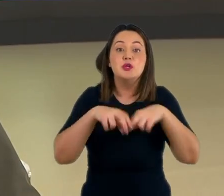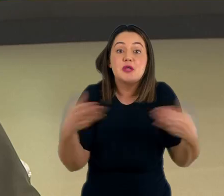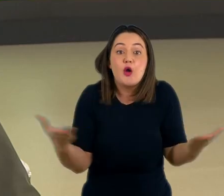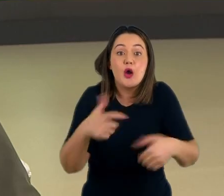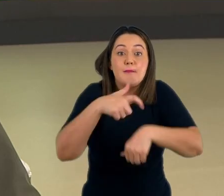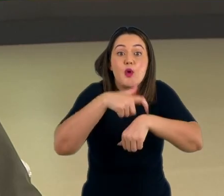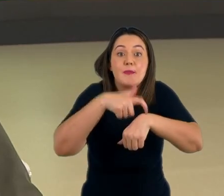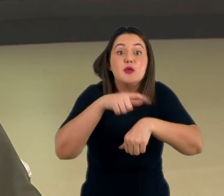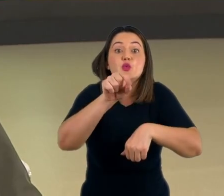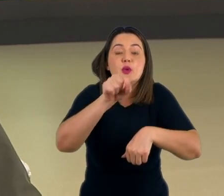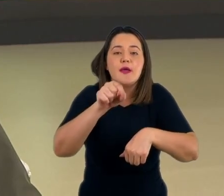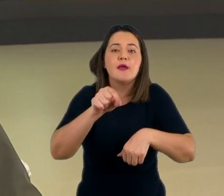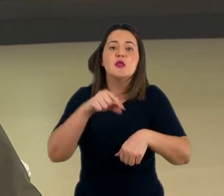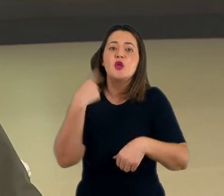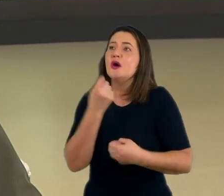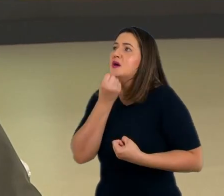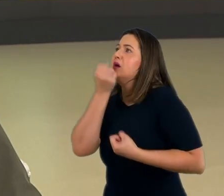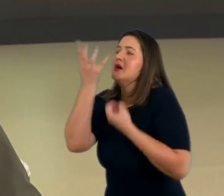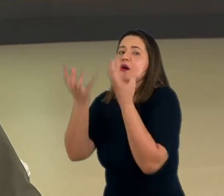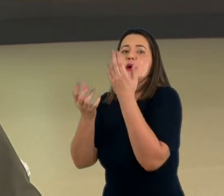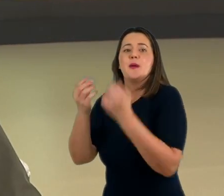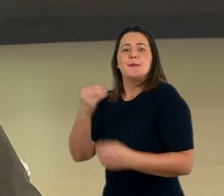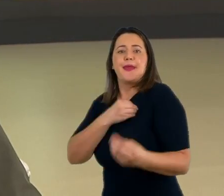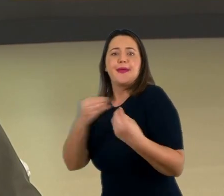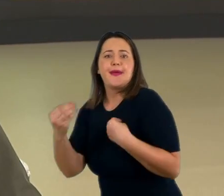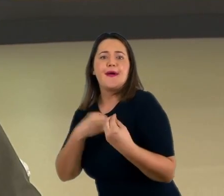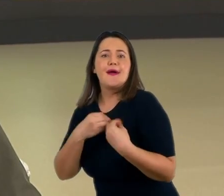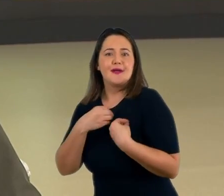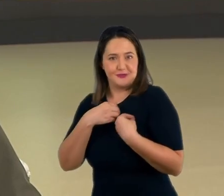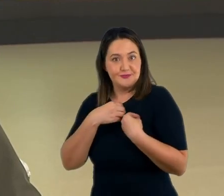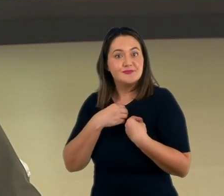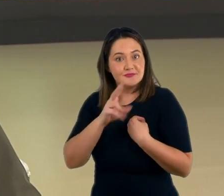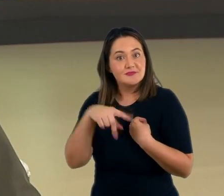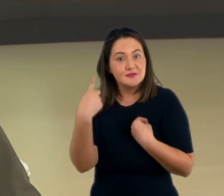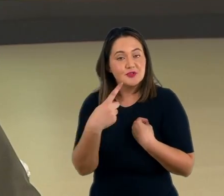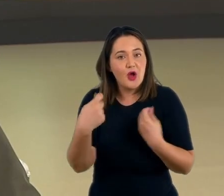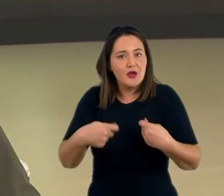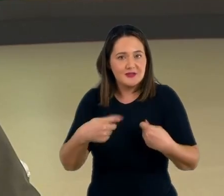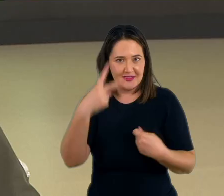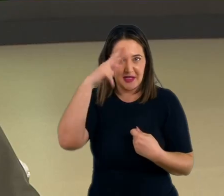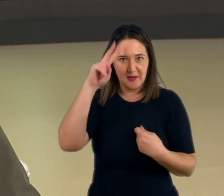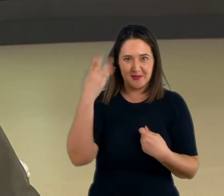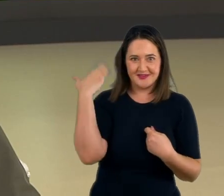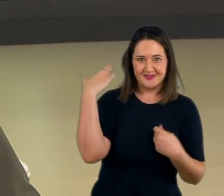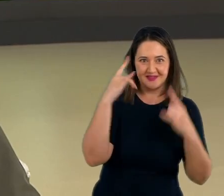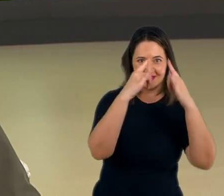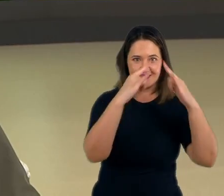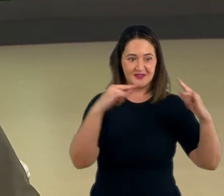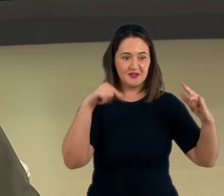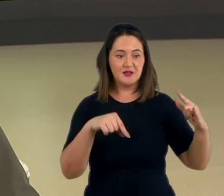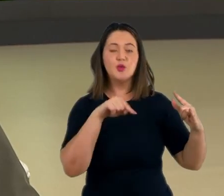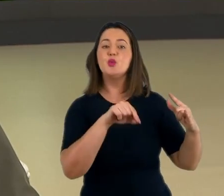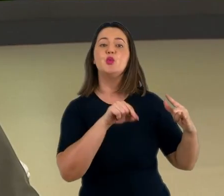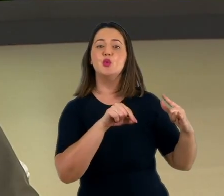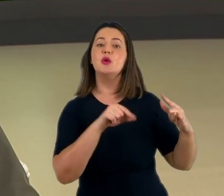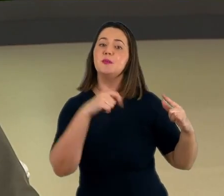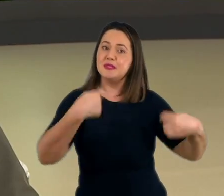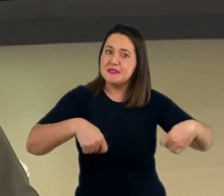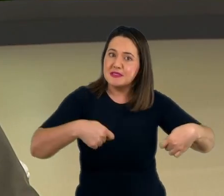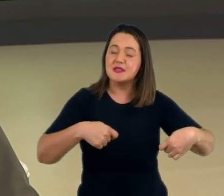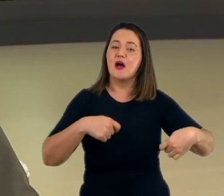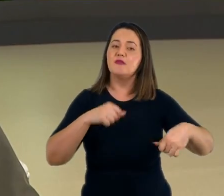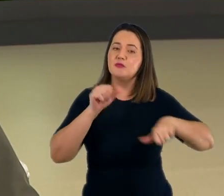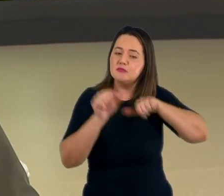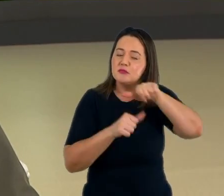confissão de pecados, enquanto aguardavam o resultado da purificação do santuário lá no Antigo Testamento, serviria, de